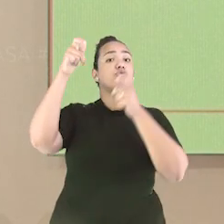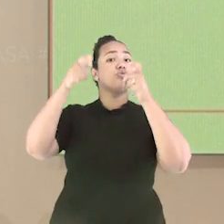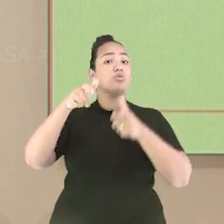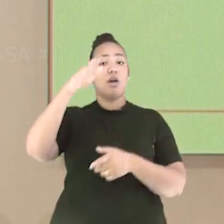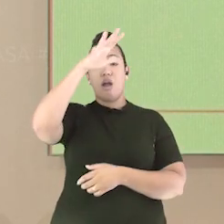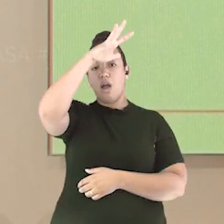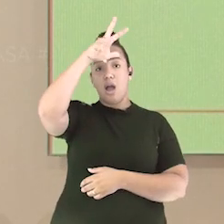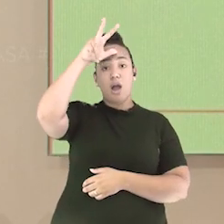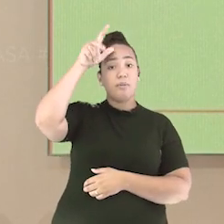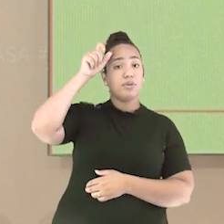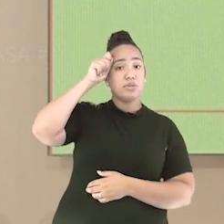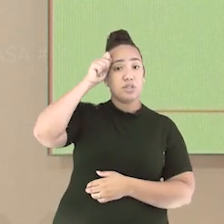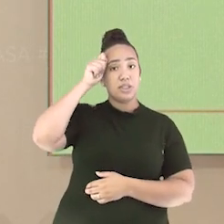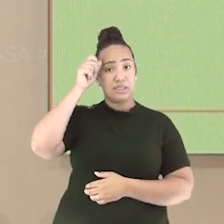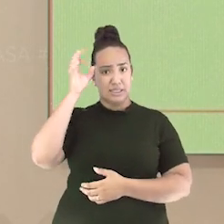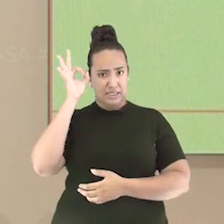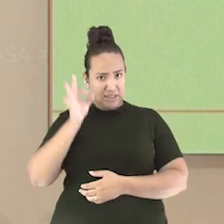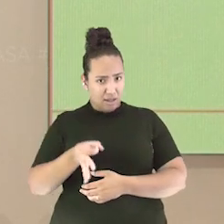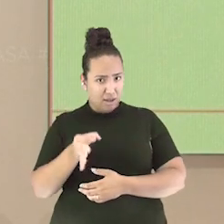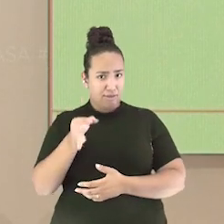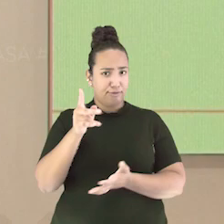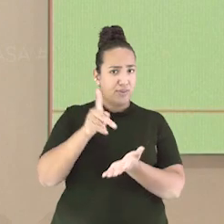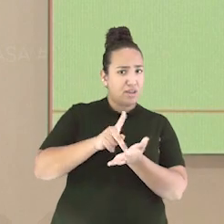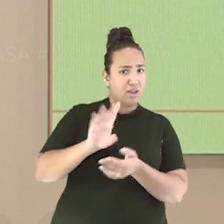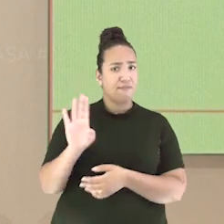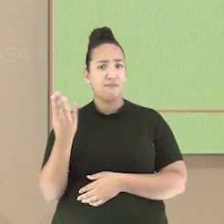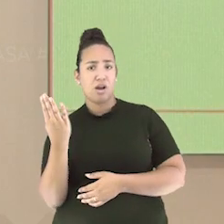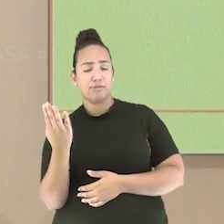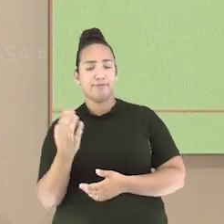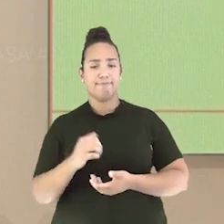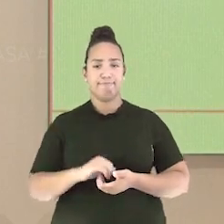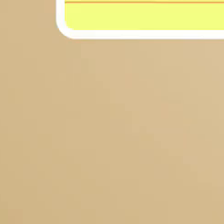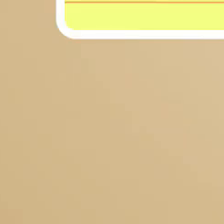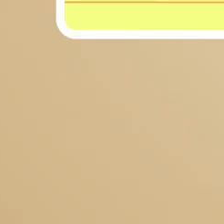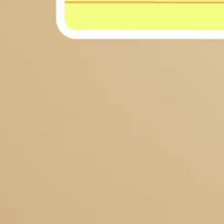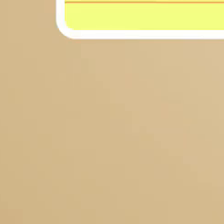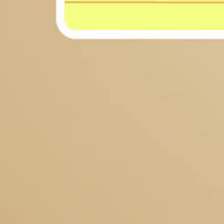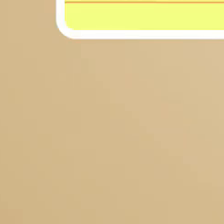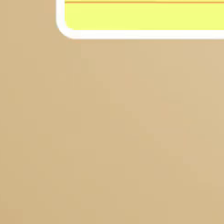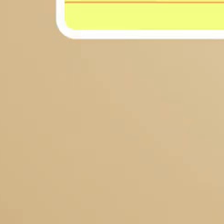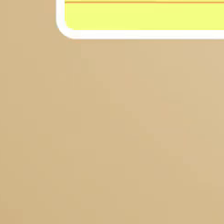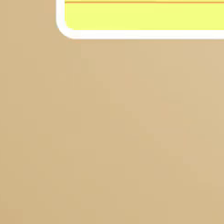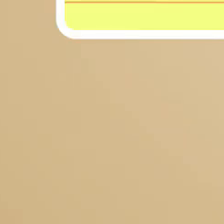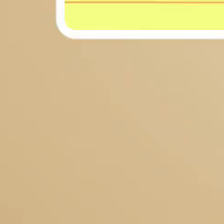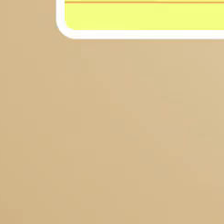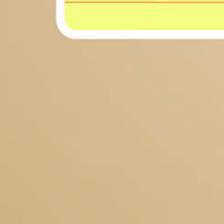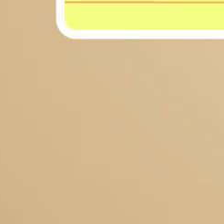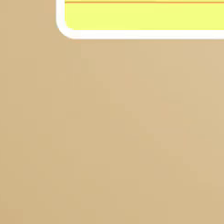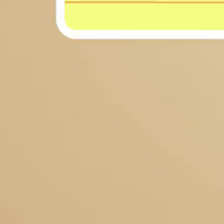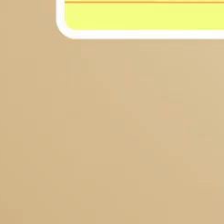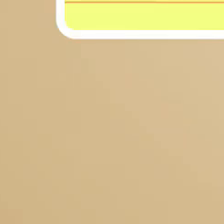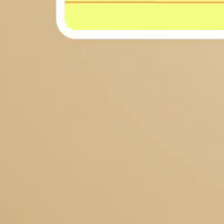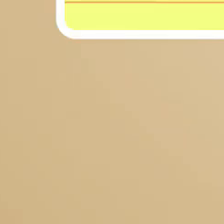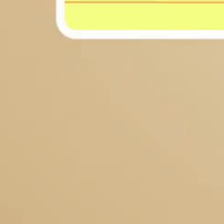do país, especificamente Amazonas, para poder se firmar. Verdadeiro ou falso?